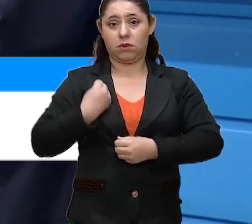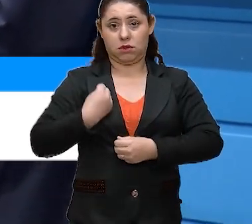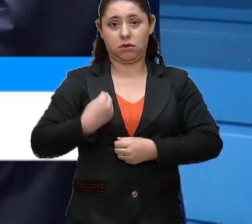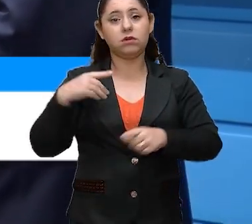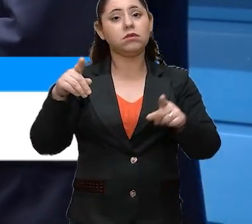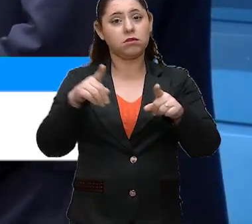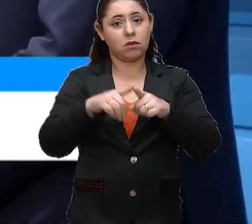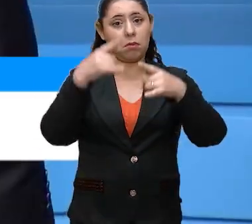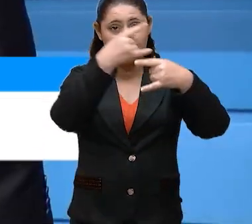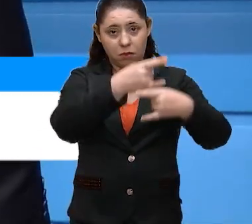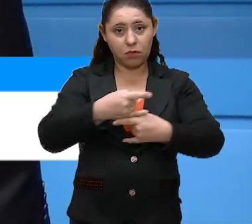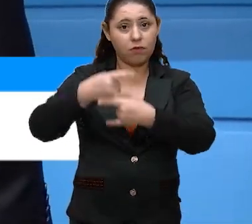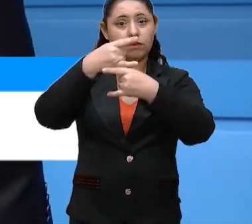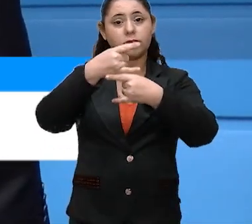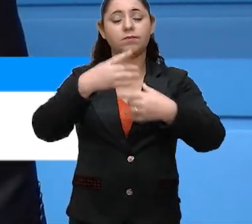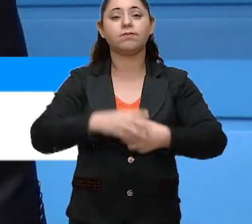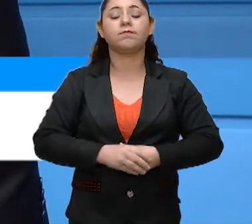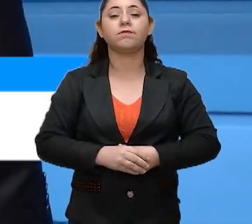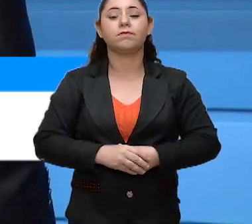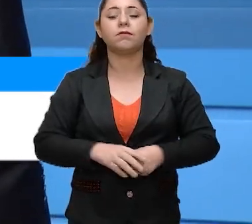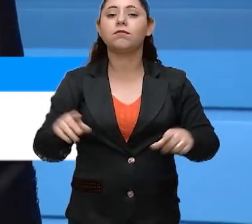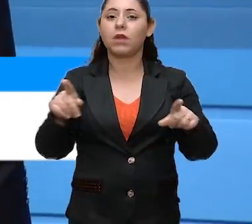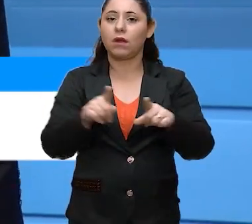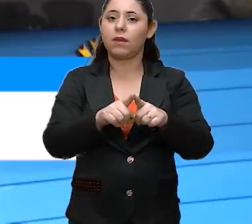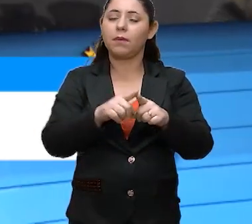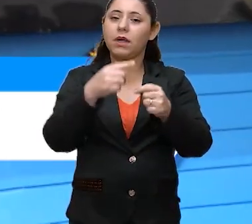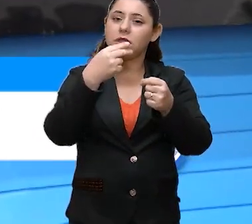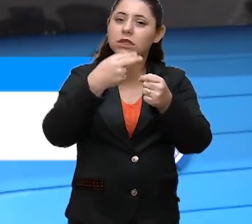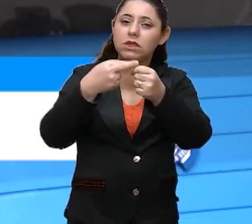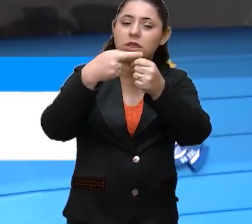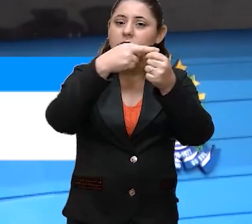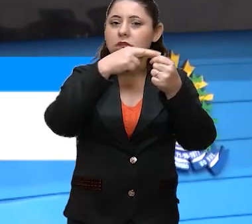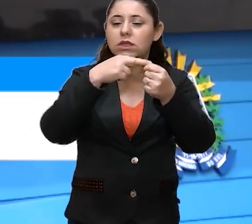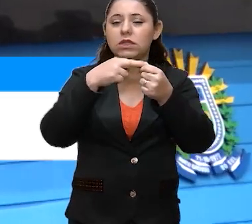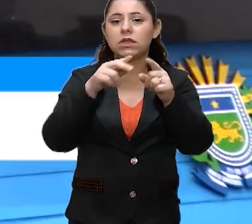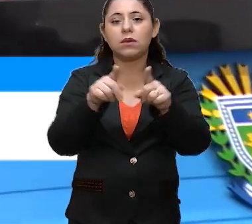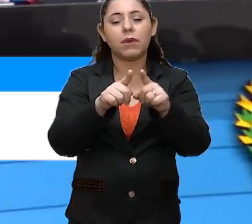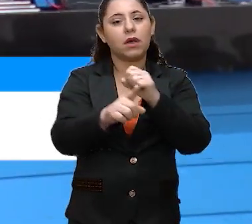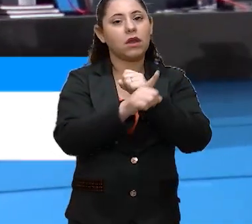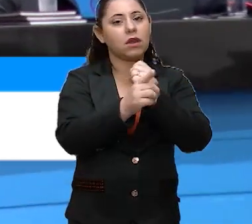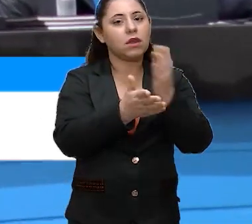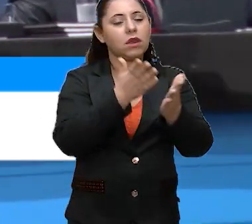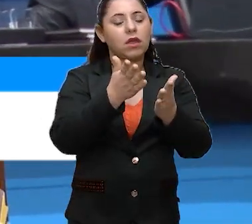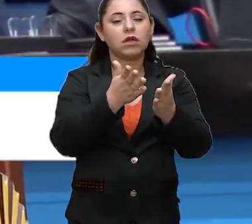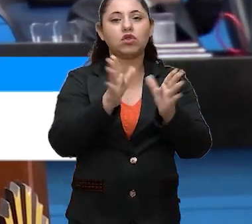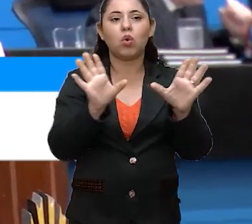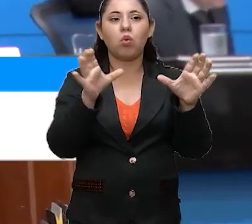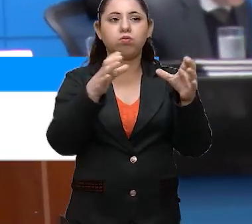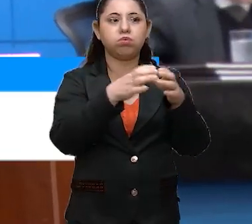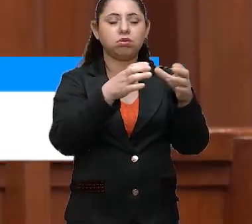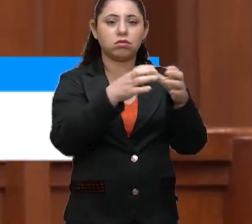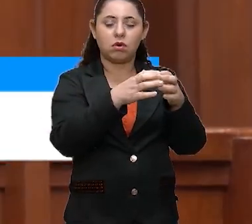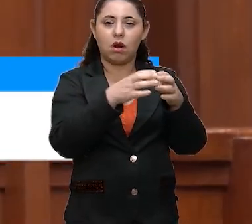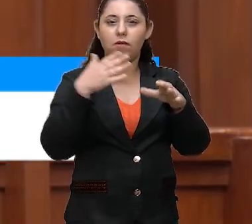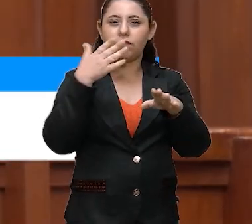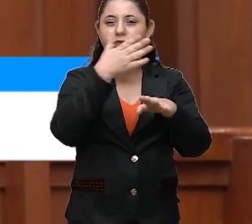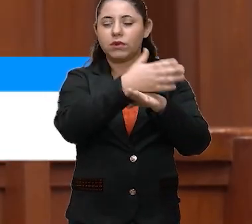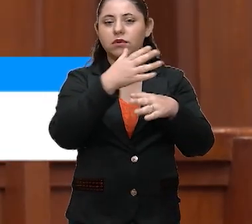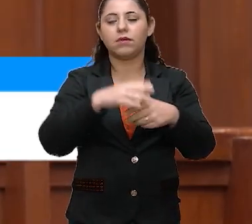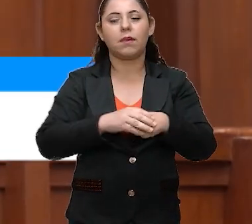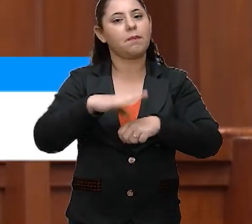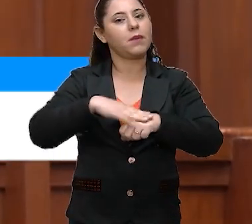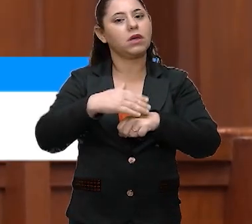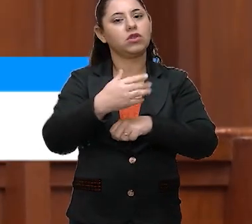tanto presencialmente quanto virtualmente, e no interior atende também por meio dos mutirões. Foram mais